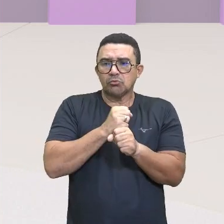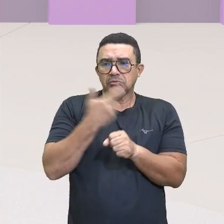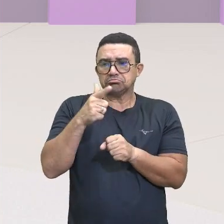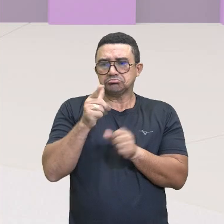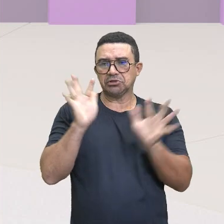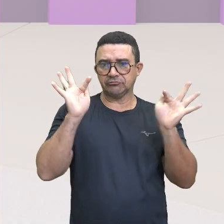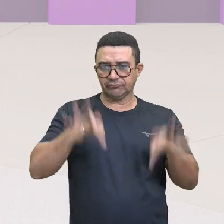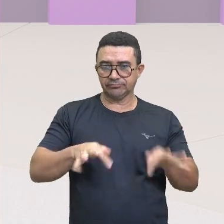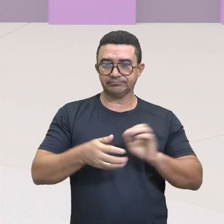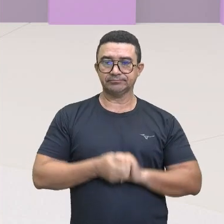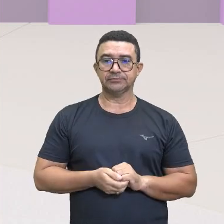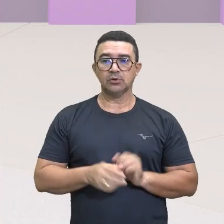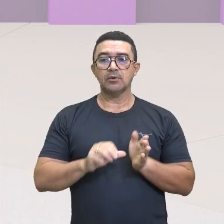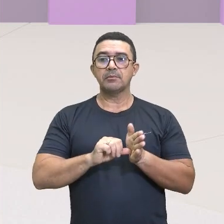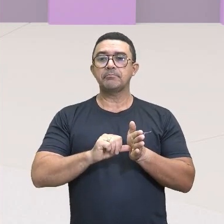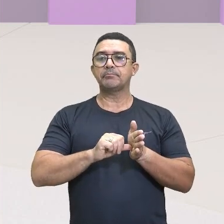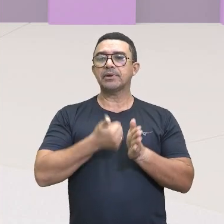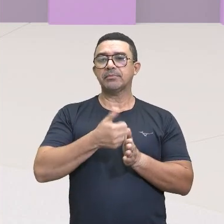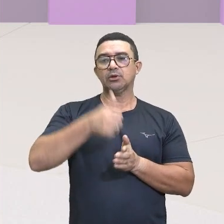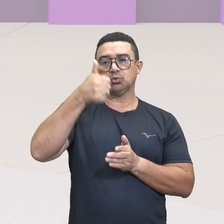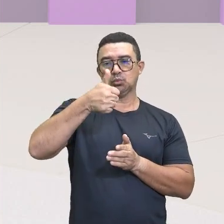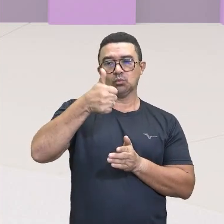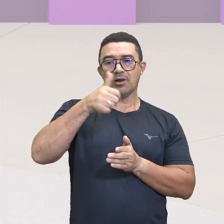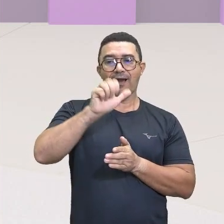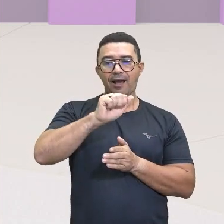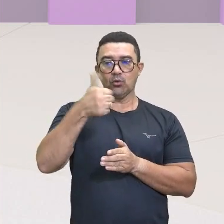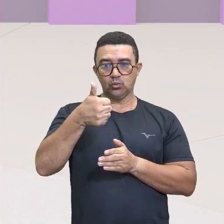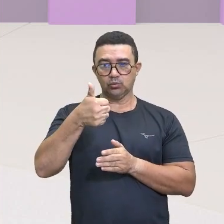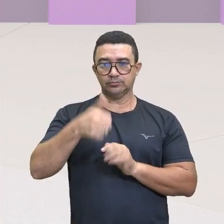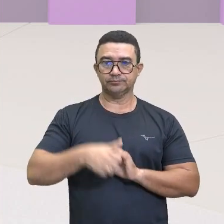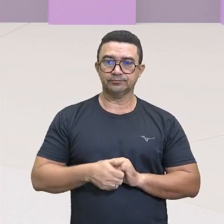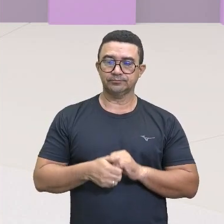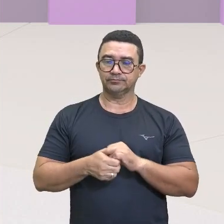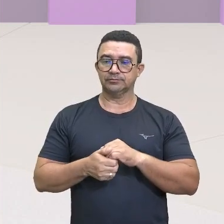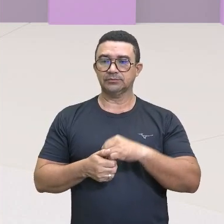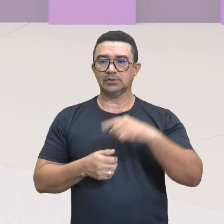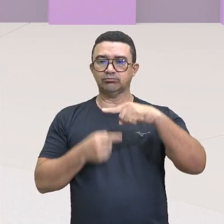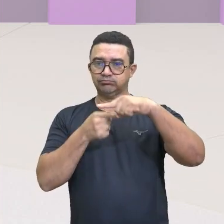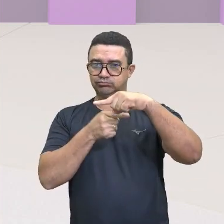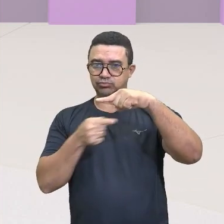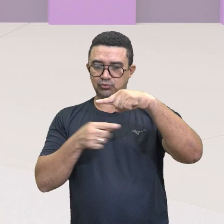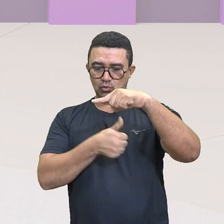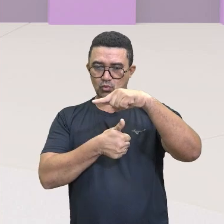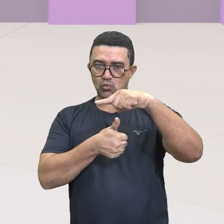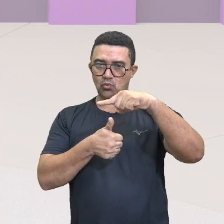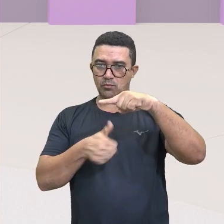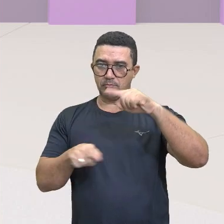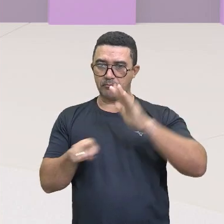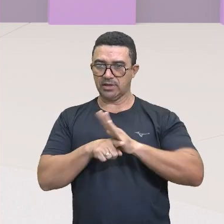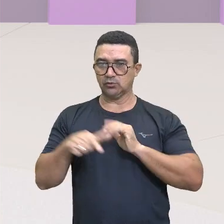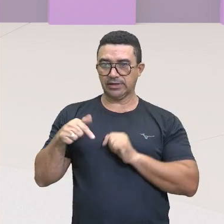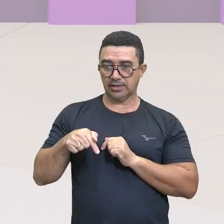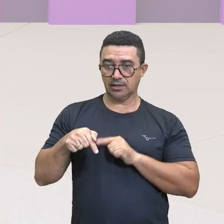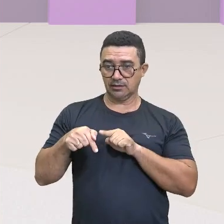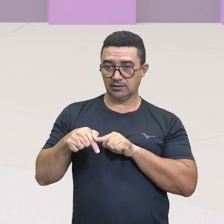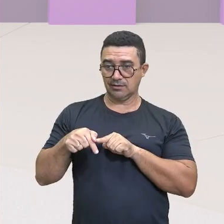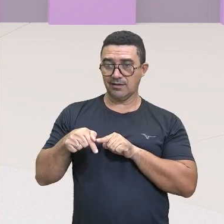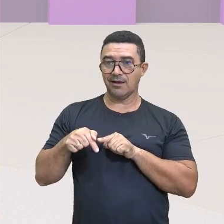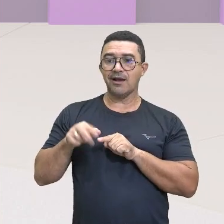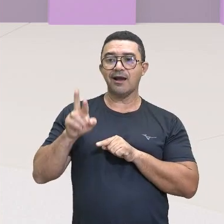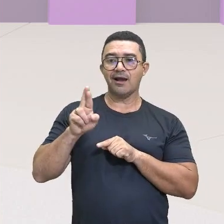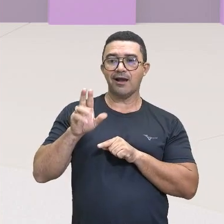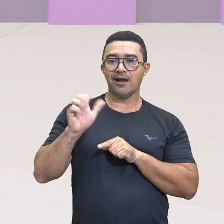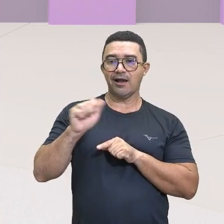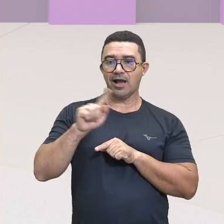vamos utilizar o primeiro termo, que é o A1, sobre 1 menos o Q. Quem é o Q mesmo? A